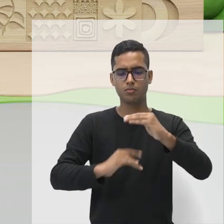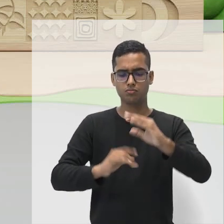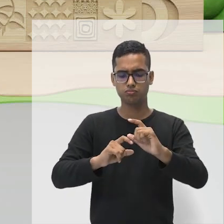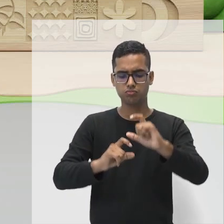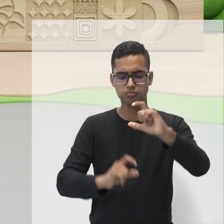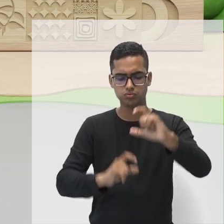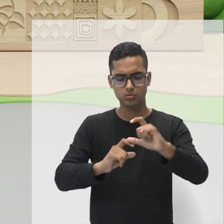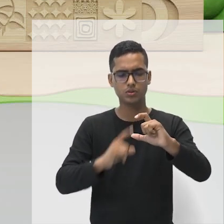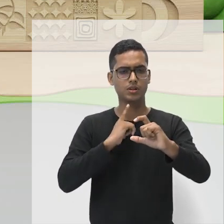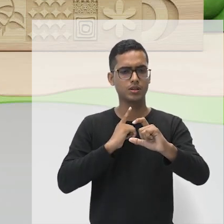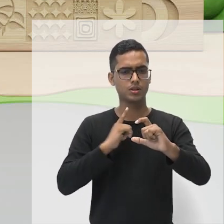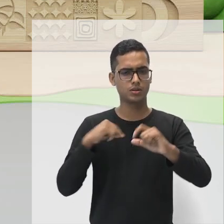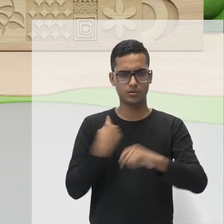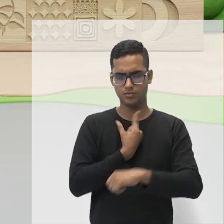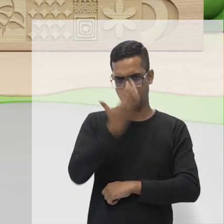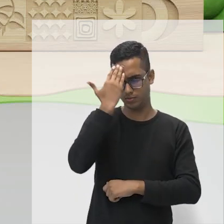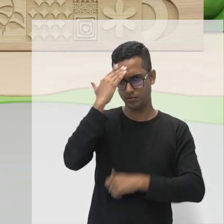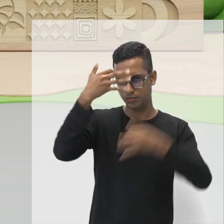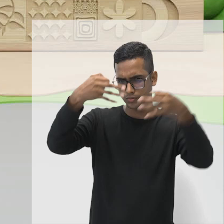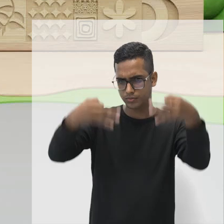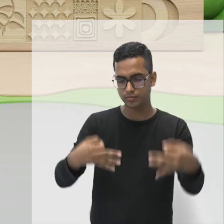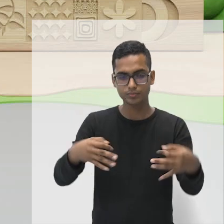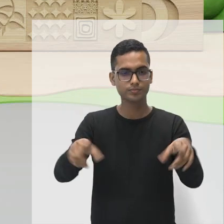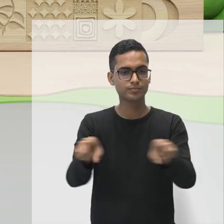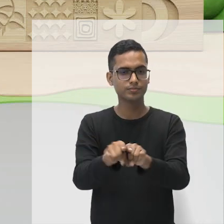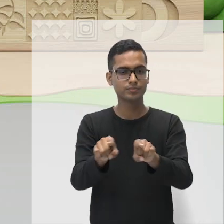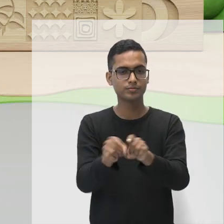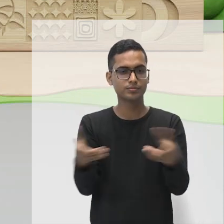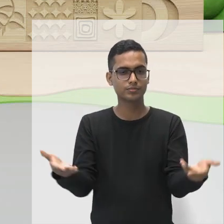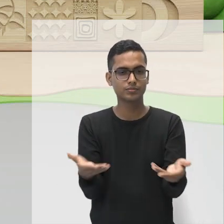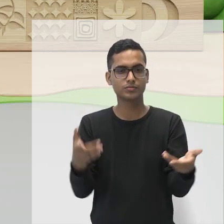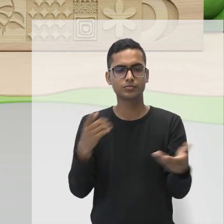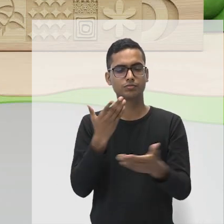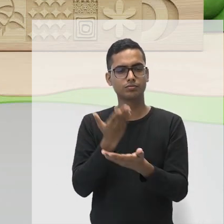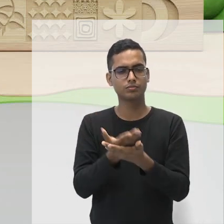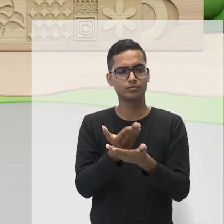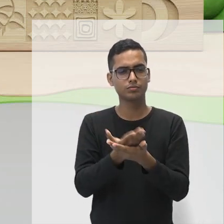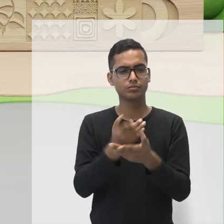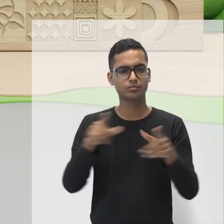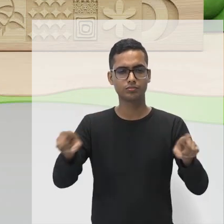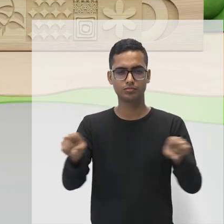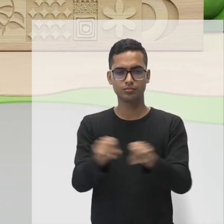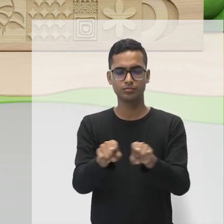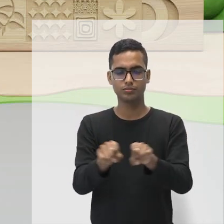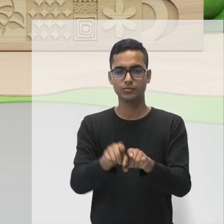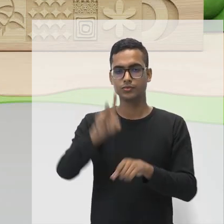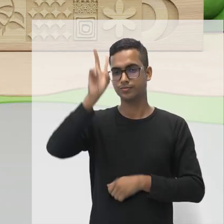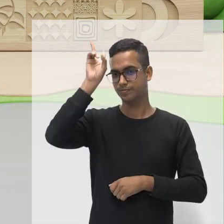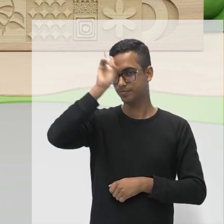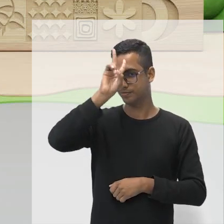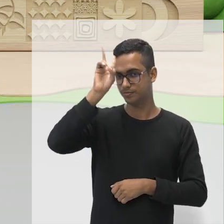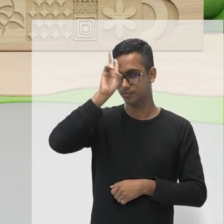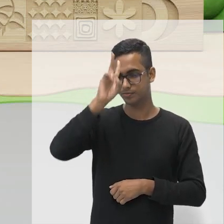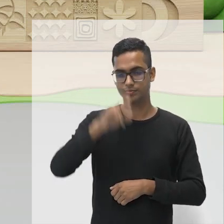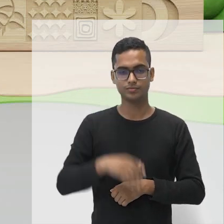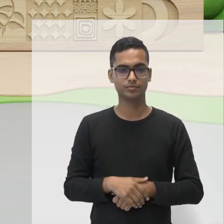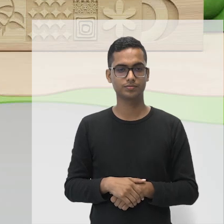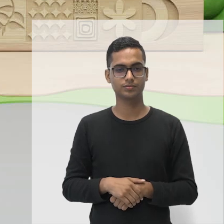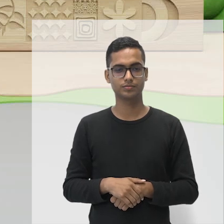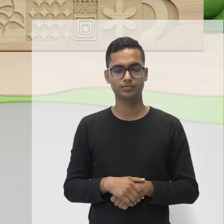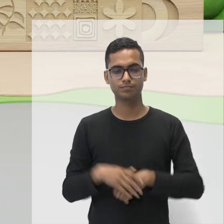nós temos, certo? E com isso vimos também, vamos recapitular,